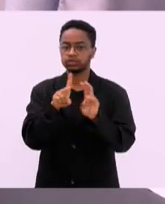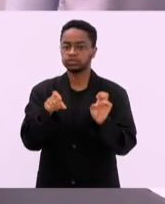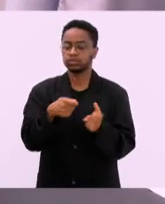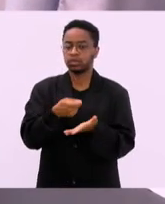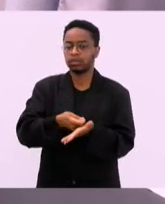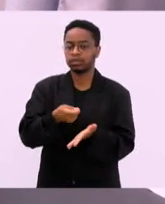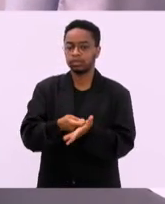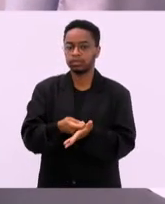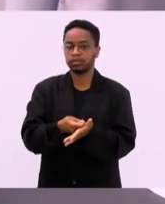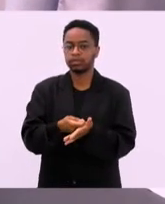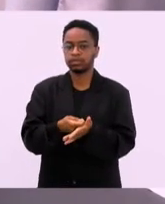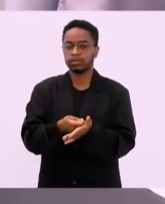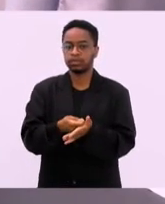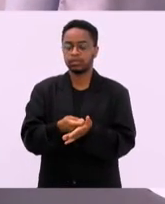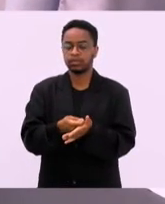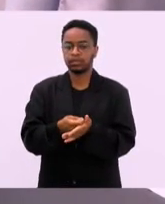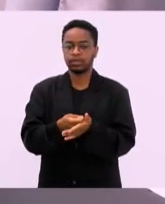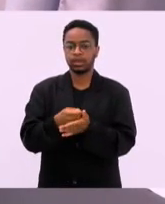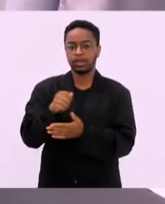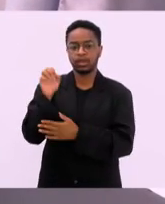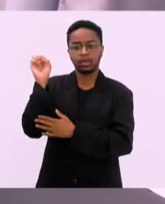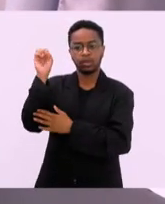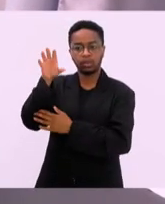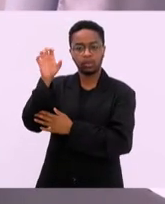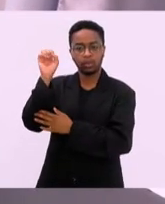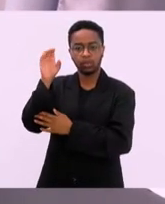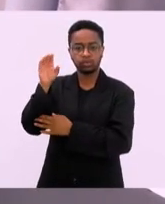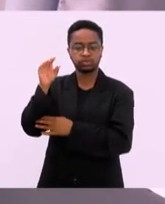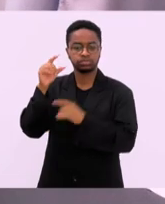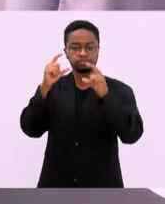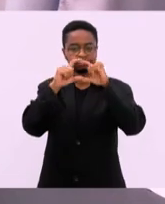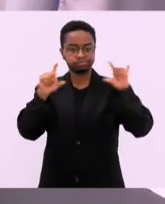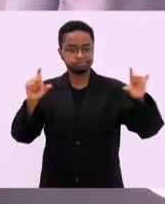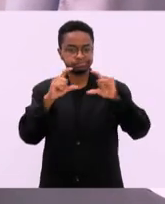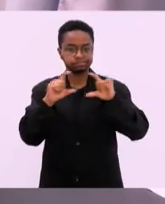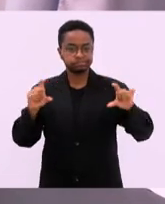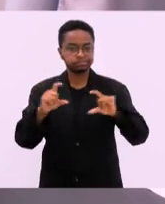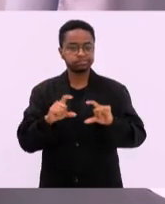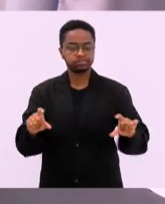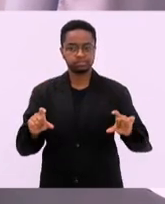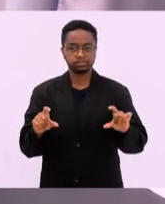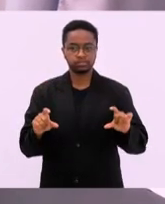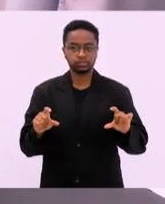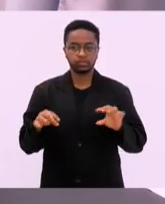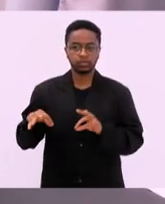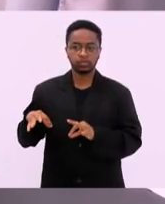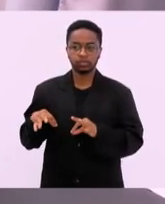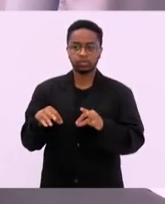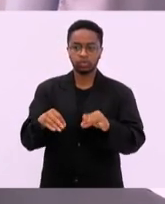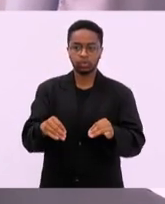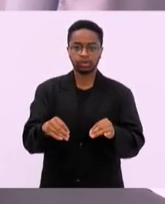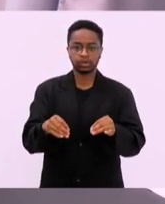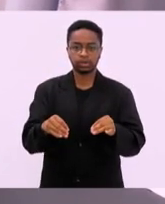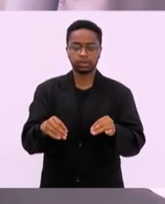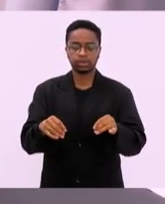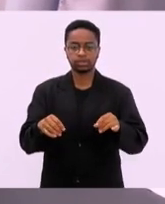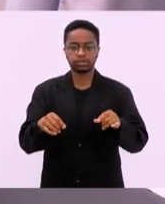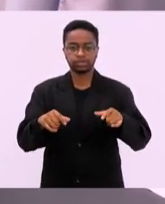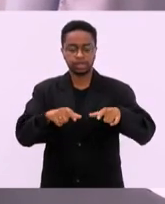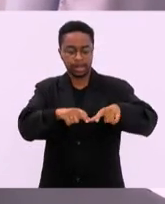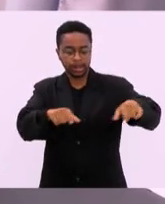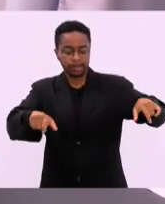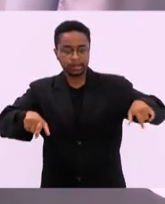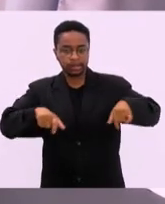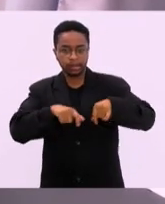de colocação de faixas luminosas retrorreflectivas em todas as caçambas coletoras de entulho situadas em vias públicas